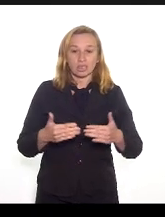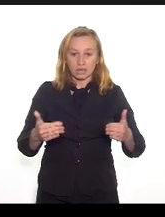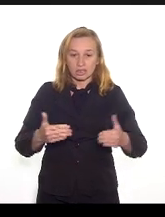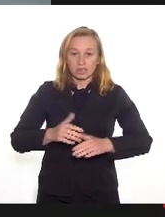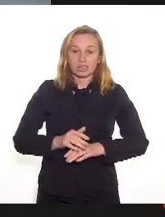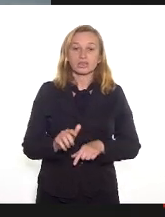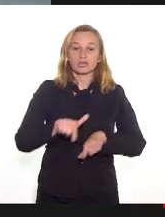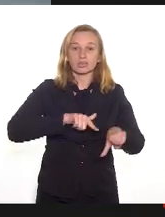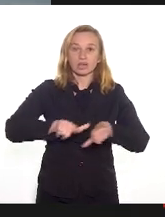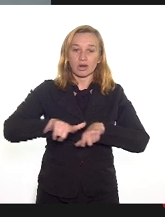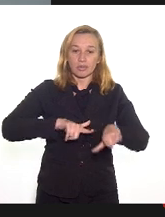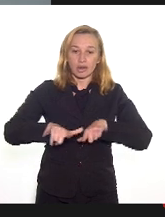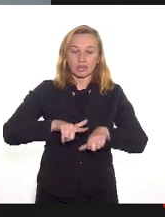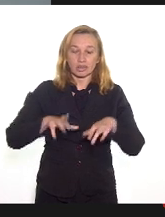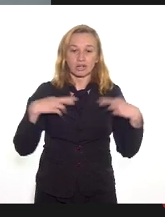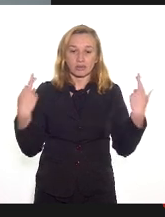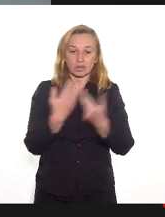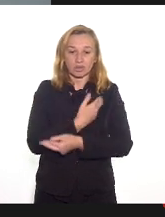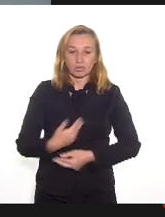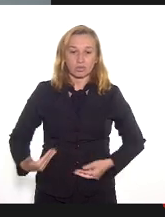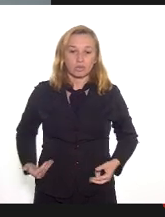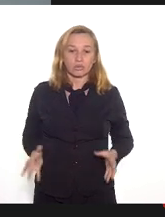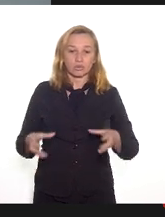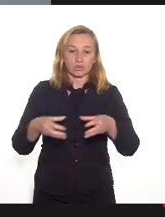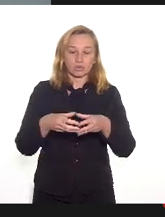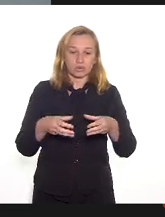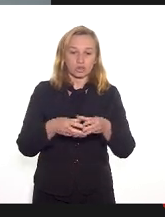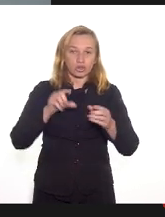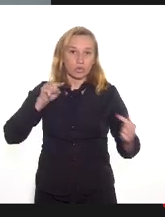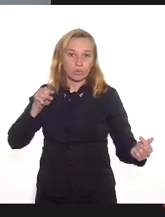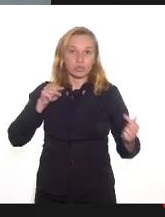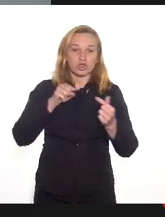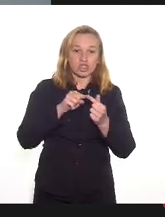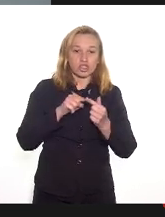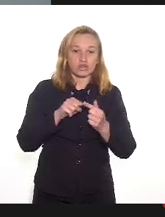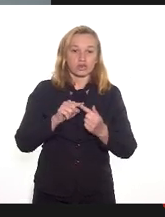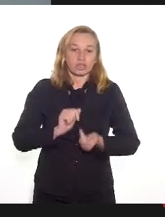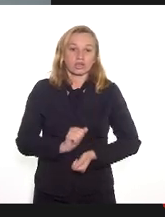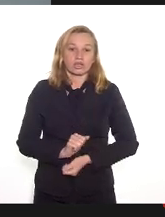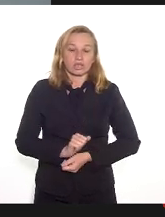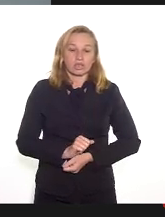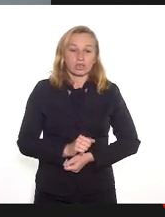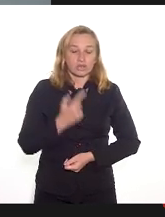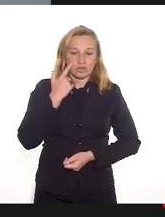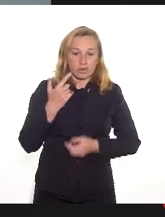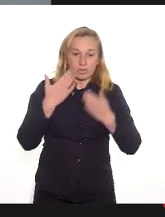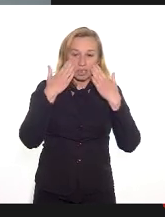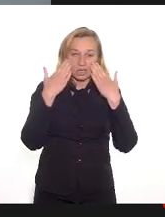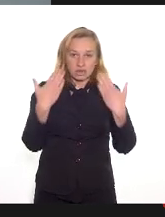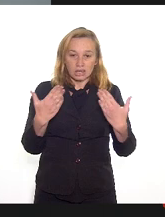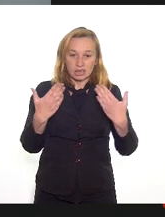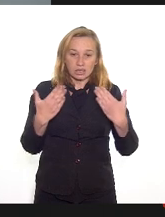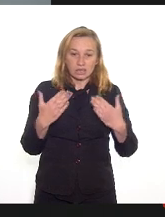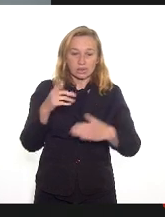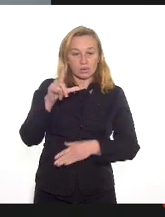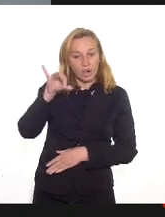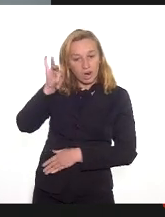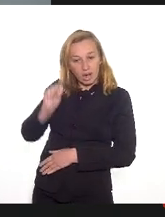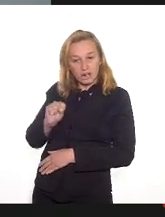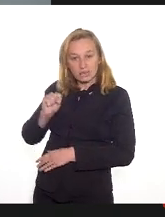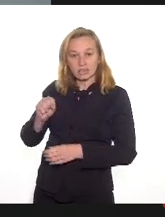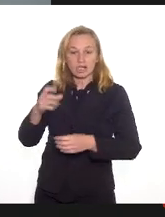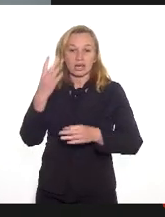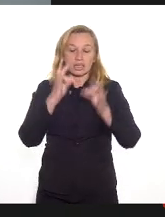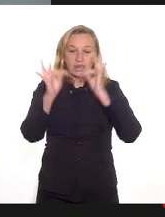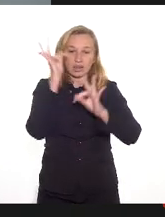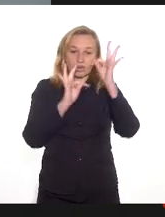Dou por abertos os trabalhos da audiência pública conjunta com o objetivo de assistir a apresentação do Cluster